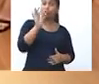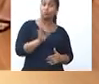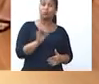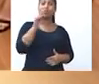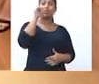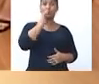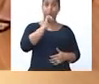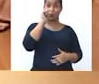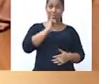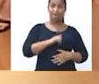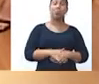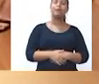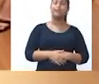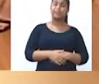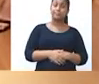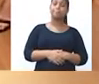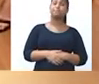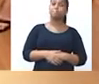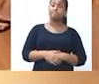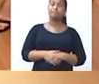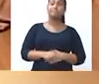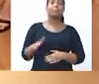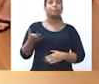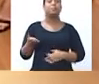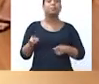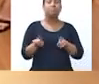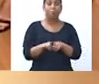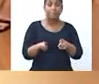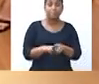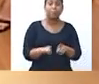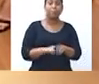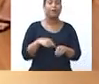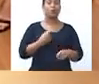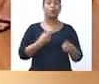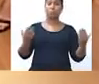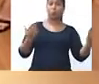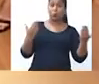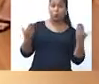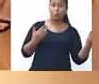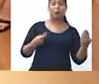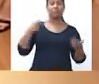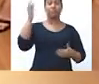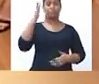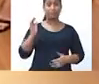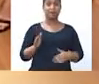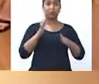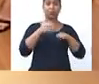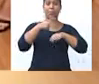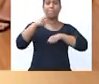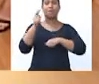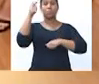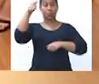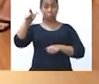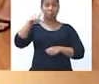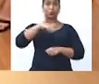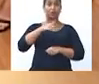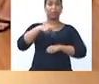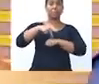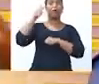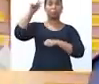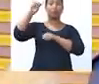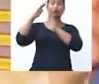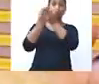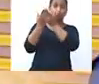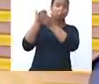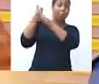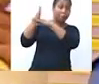20% mulheres. Exato. Então, professora Inês, isso também, a gente fazendo um comparativo entre Brasil e exterior, a senhora teve uma experiência no exterior,